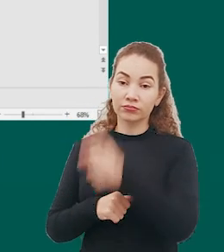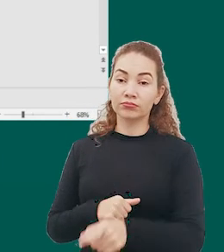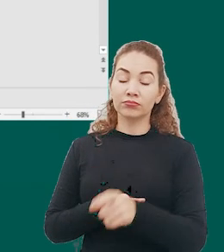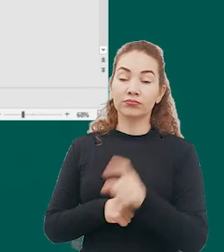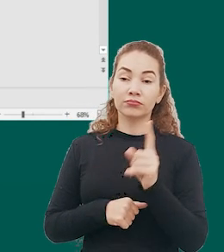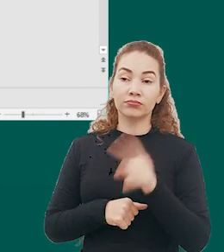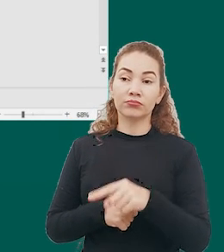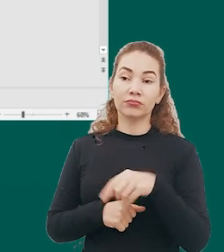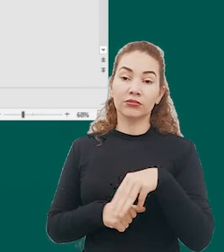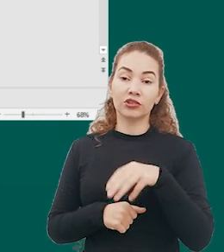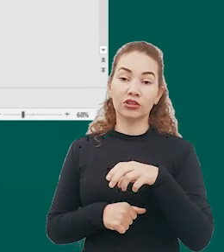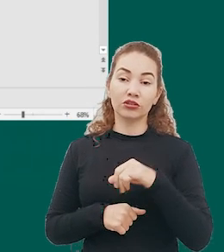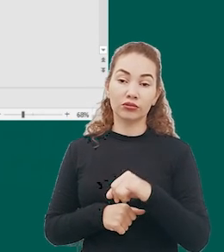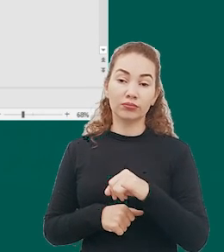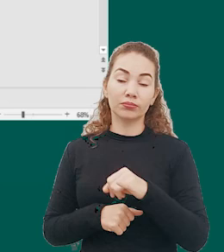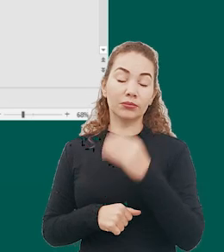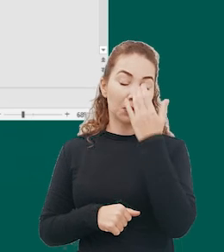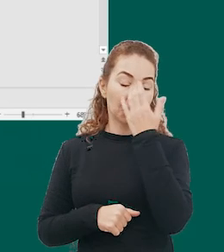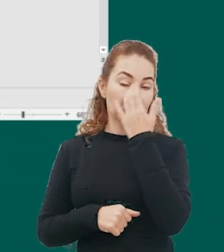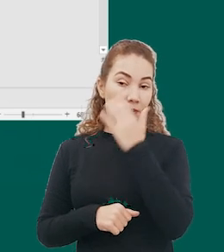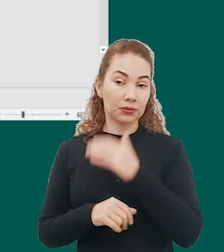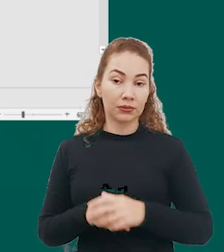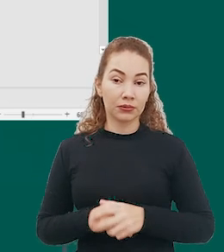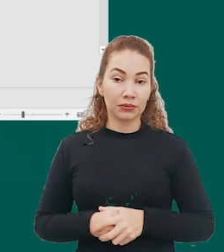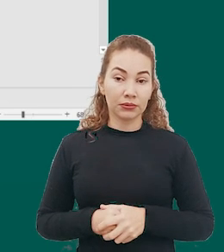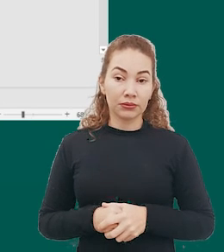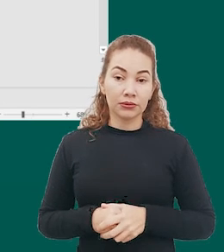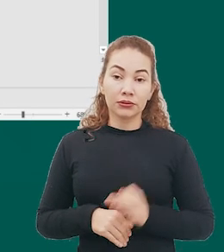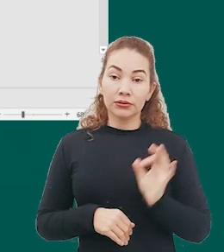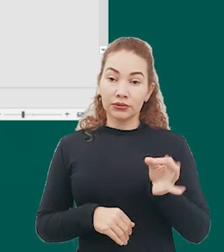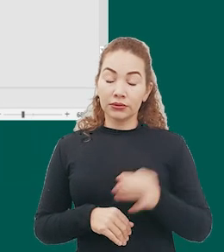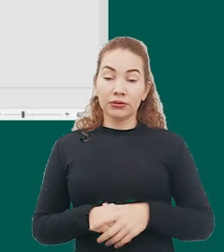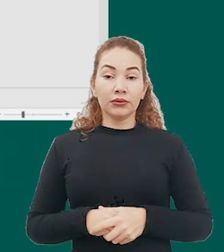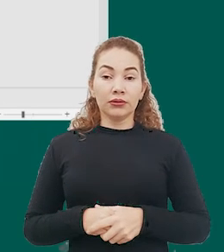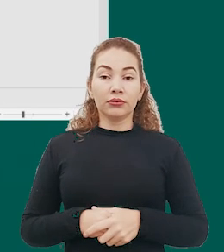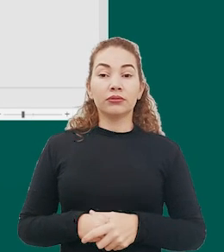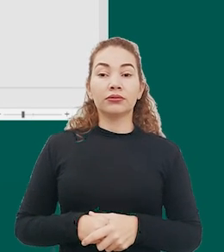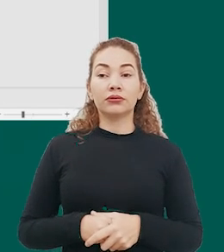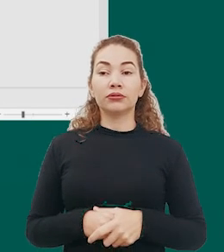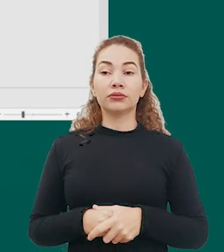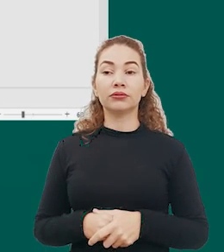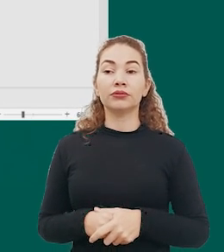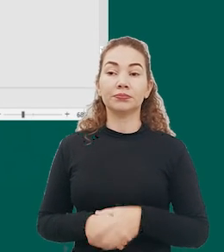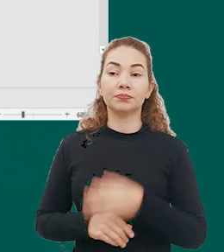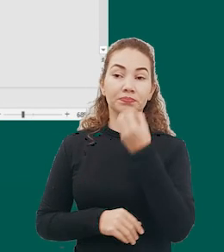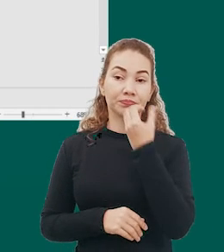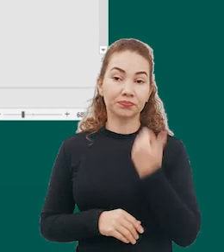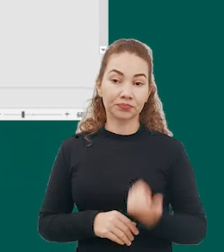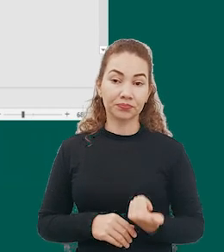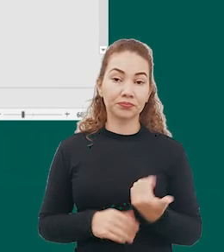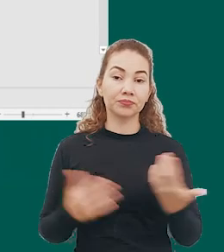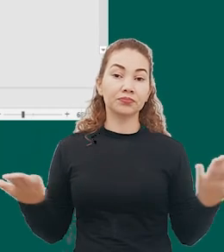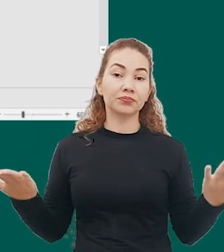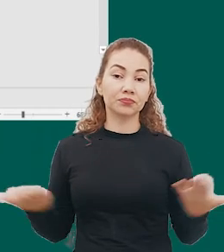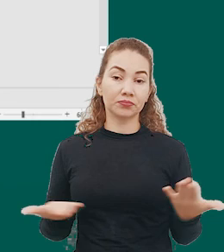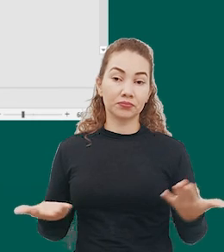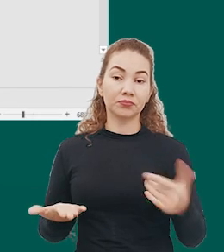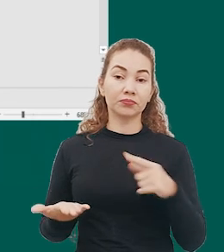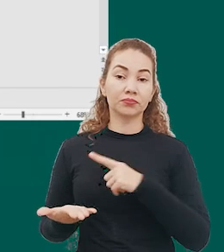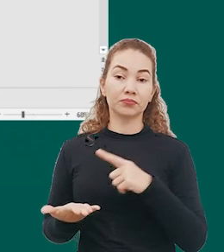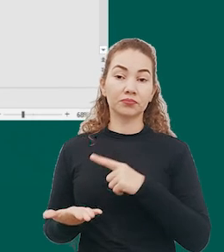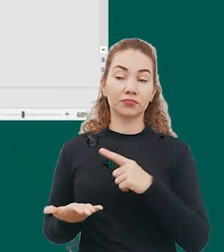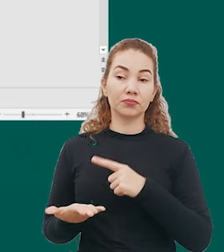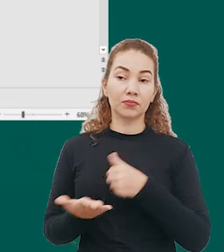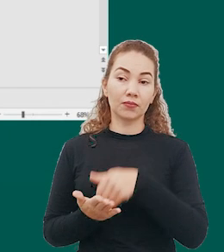é MEI, que é um microempreendedor individual, certo? Bom, aqui nós temos